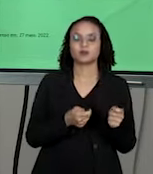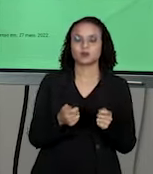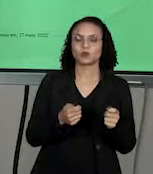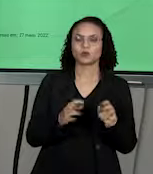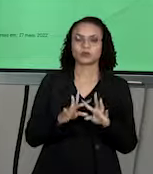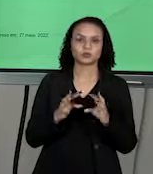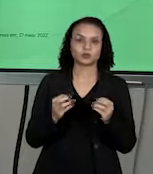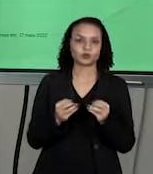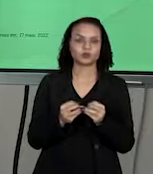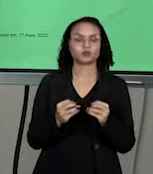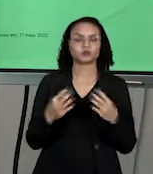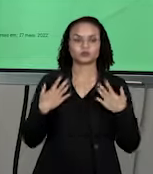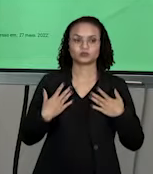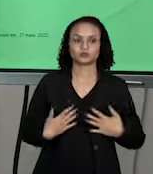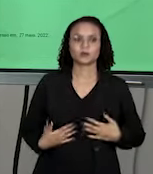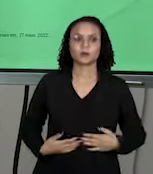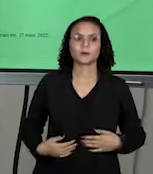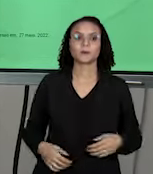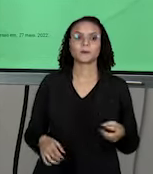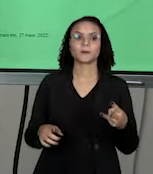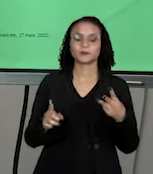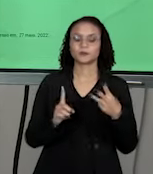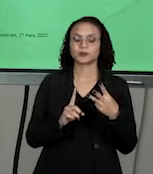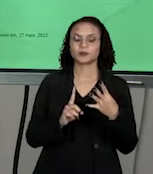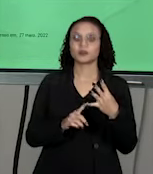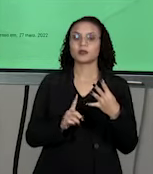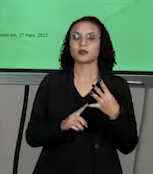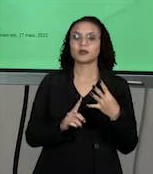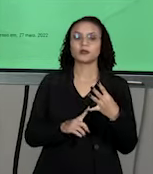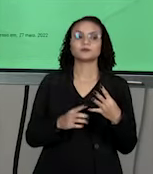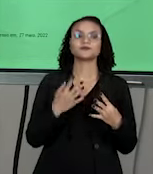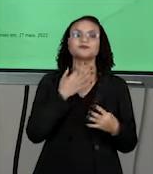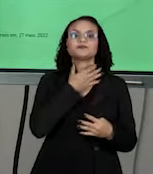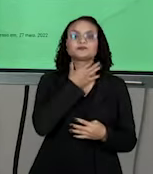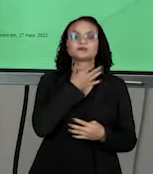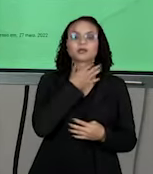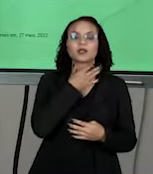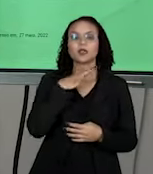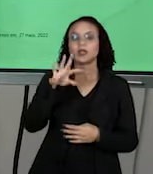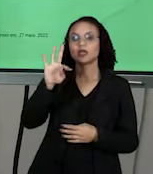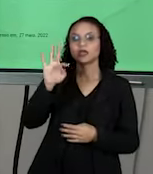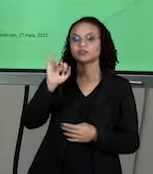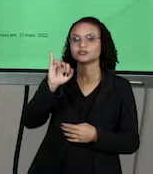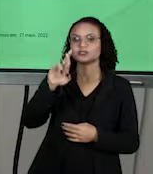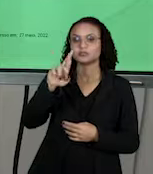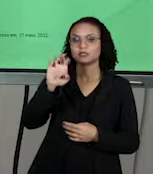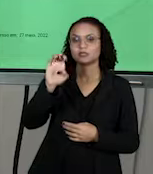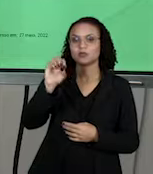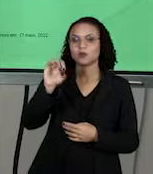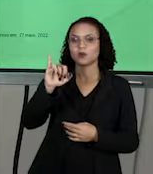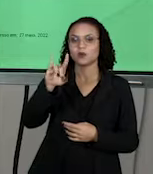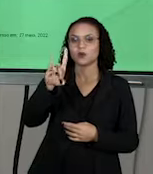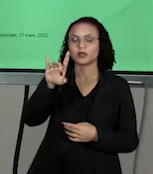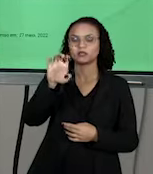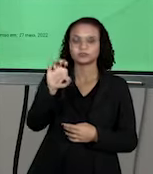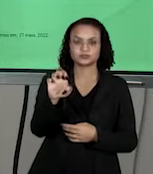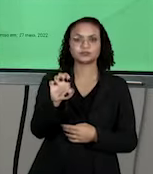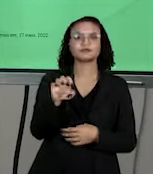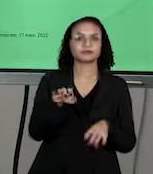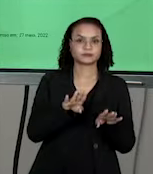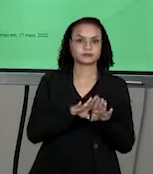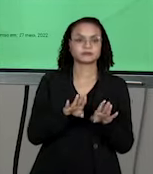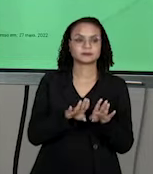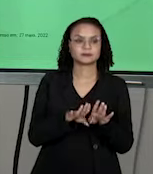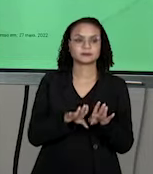nosso corpo. A tireoide, que fica na região aqui da nossa região da garganta, nós temos